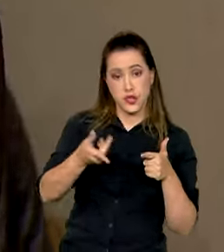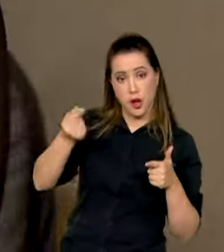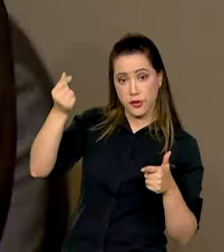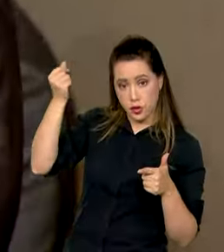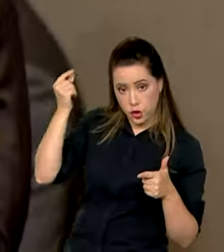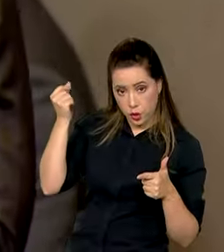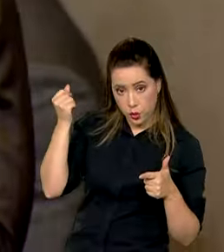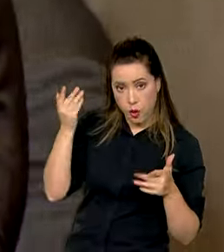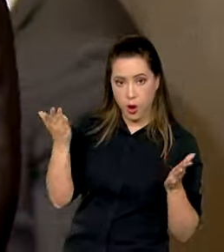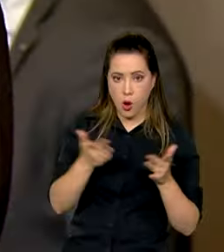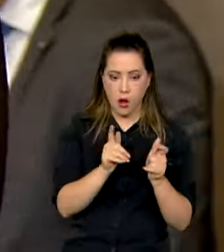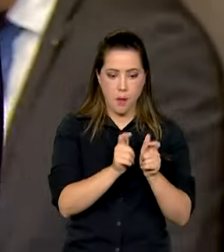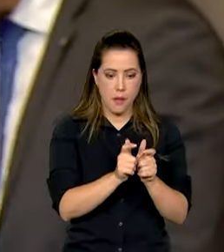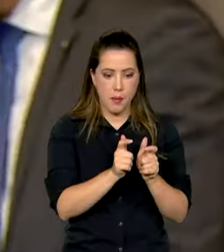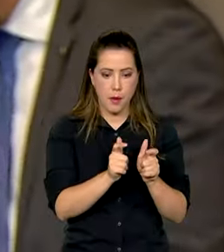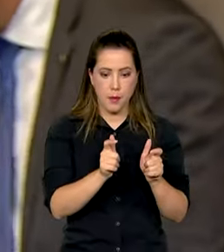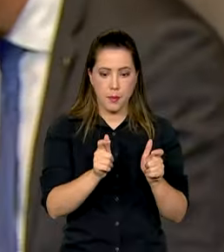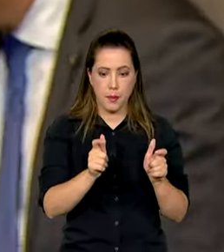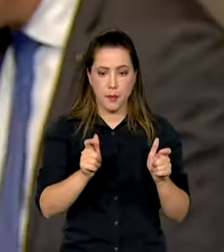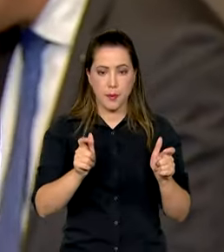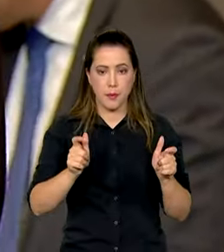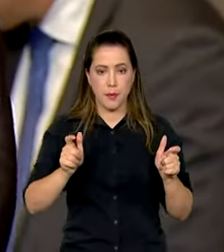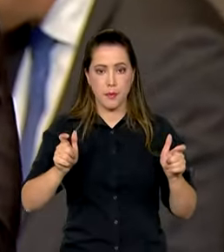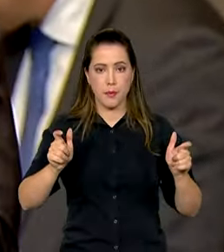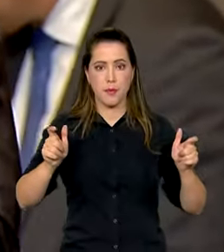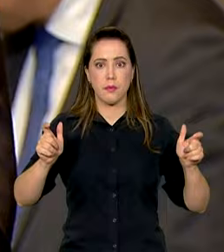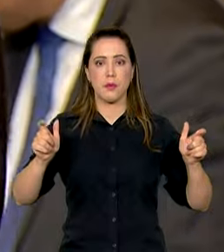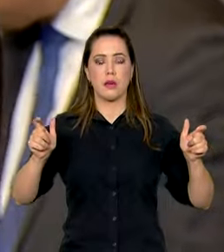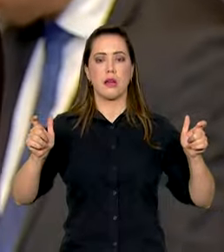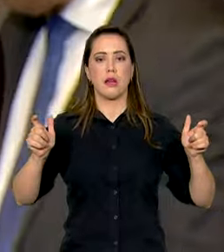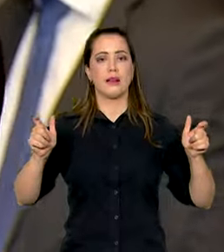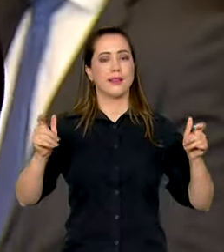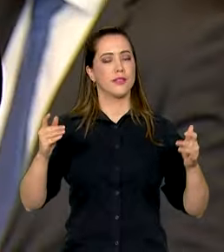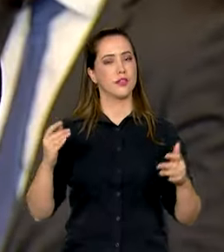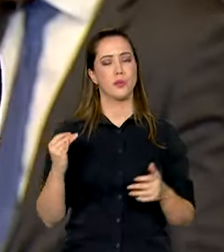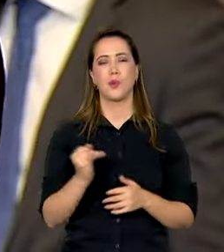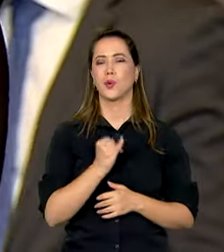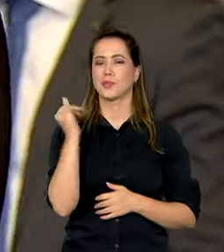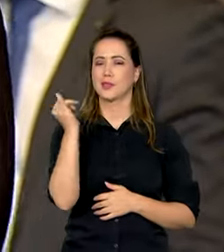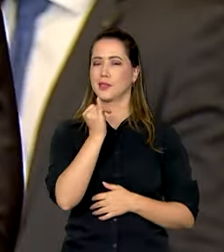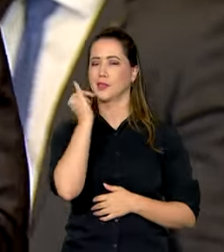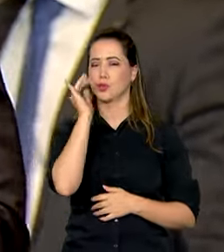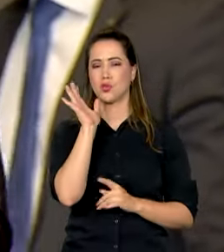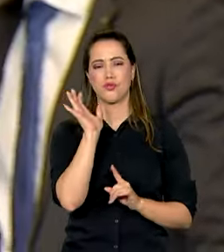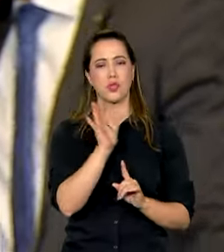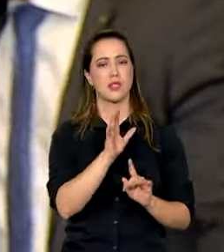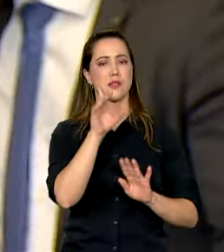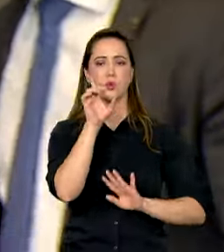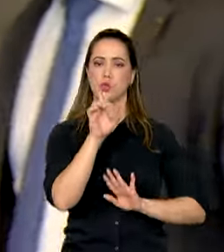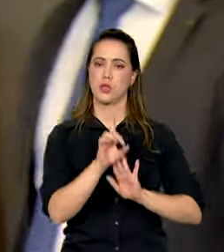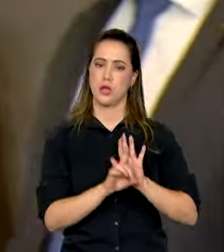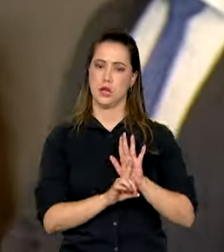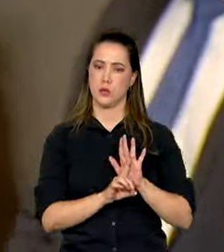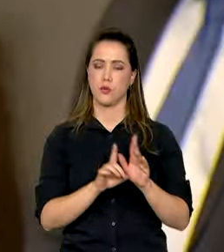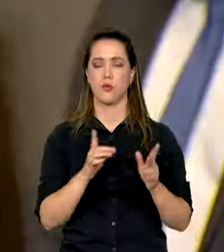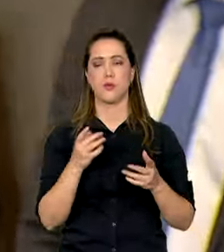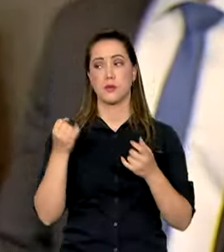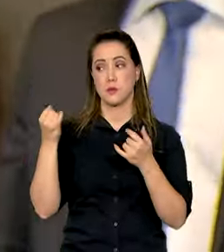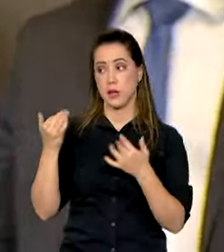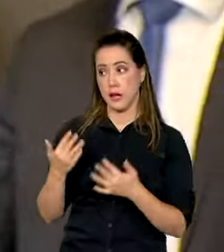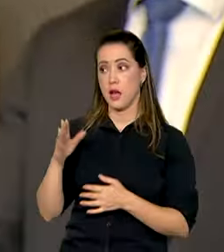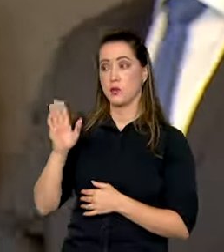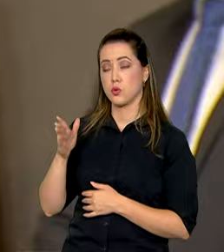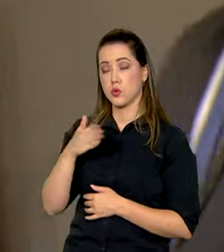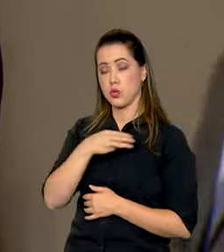escala, ele teve um impacto muito importante sobre o exercício de uma série de direitos. Como bem a ministra